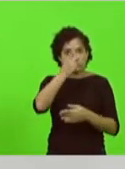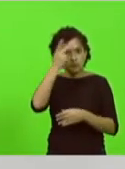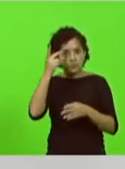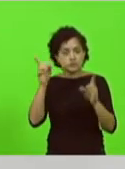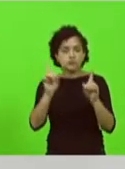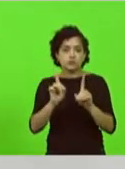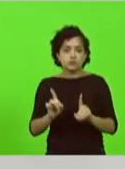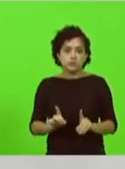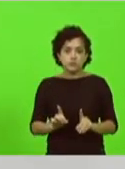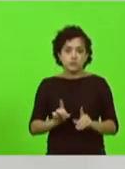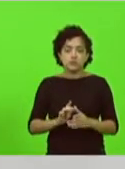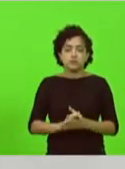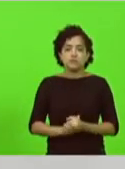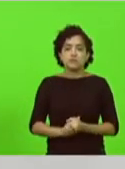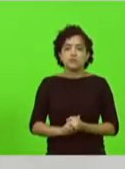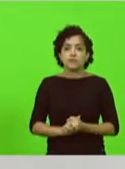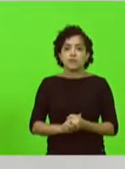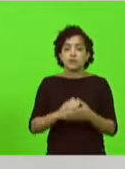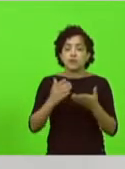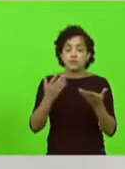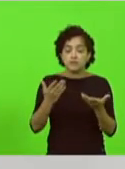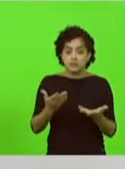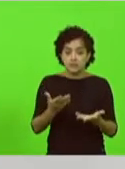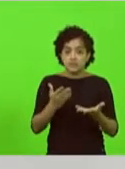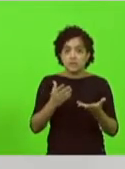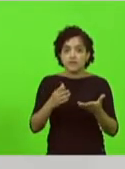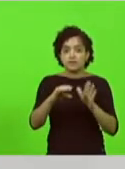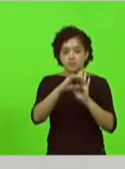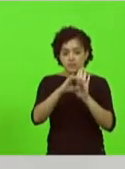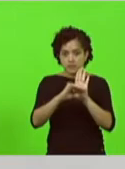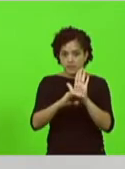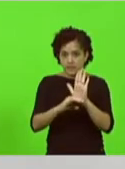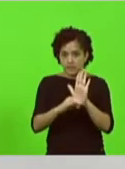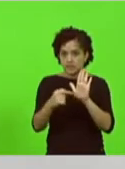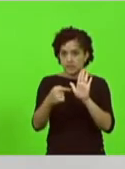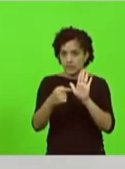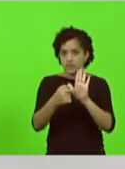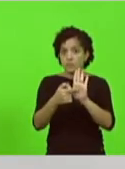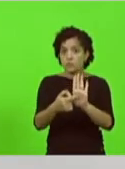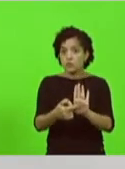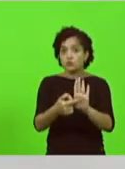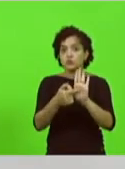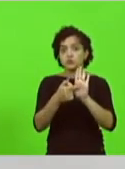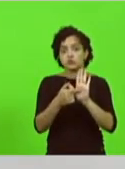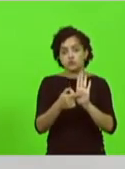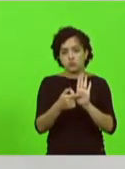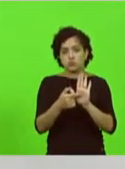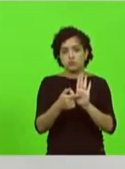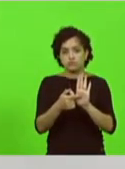deficiência. A matéria veiculada pelo Fantástico mostrou que